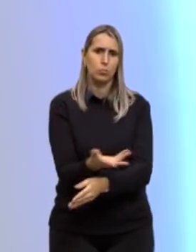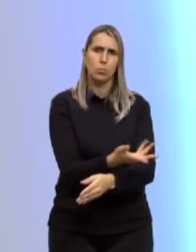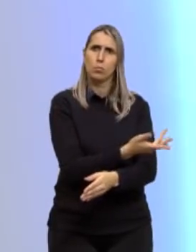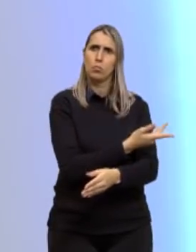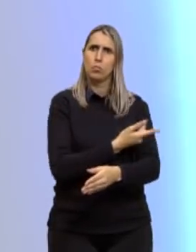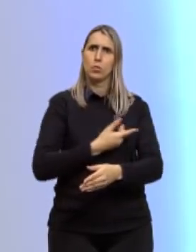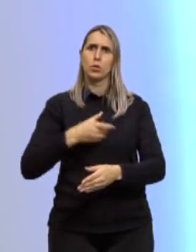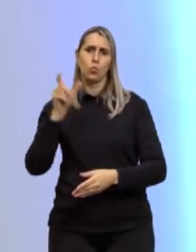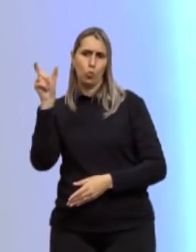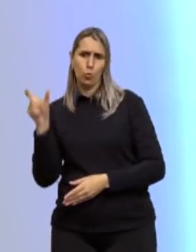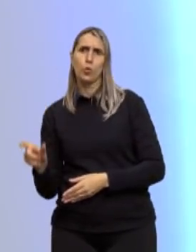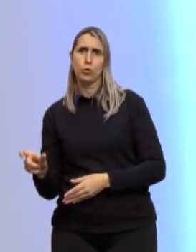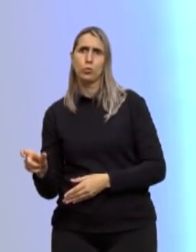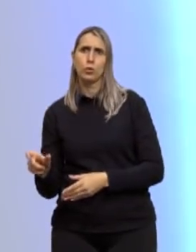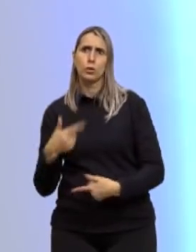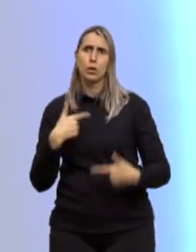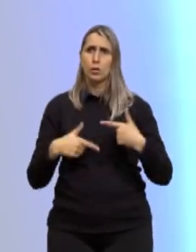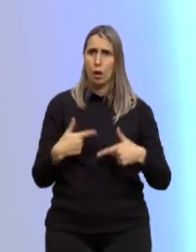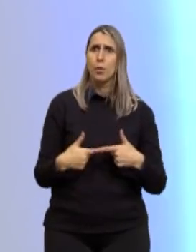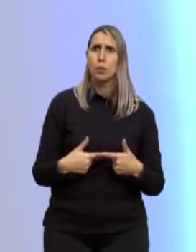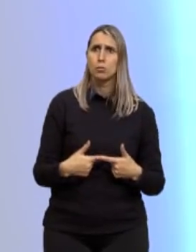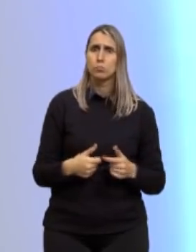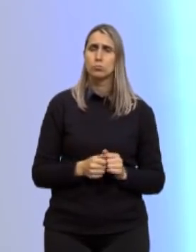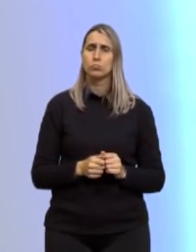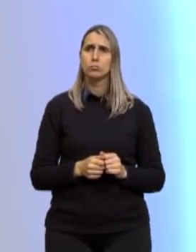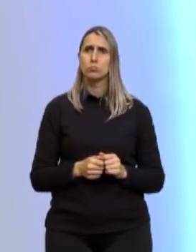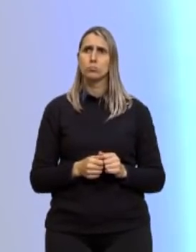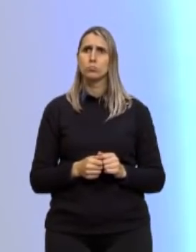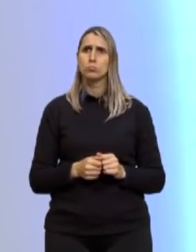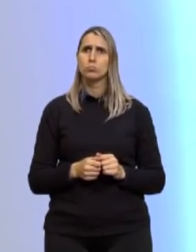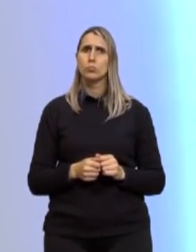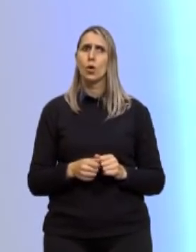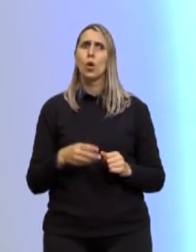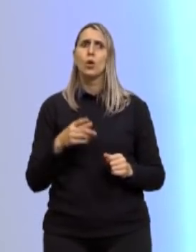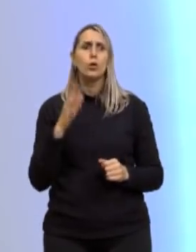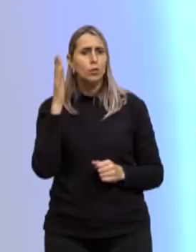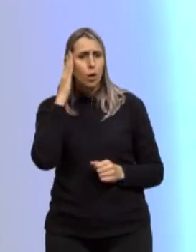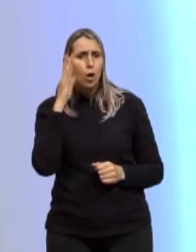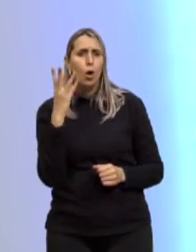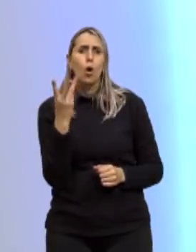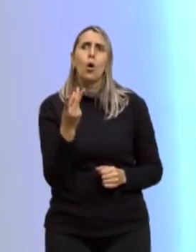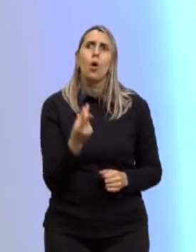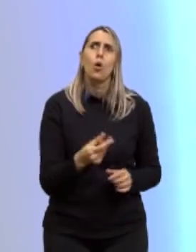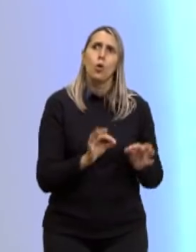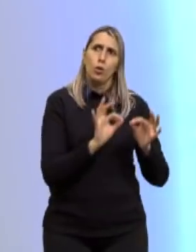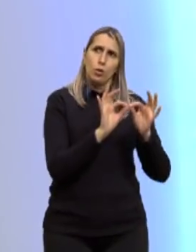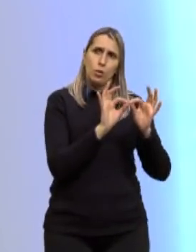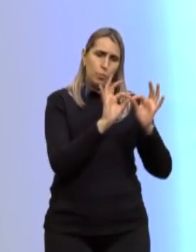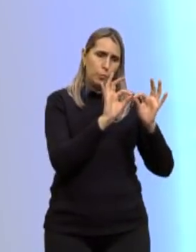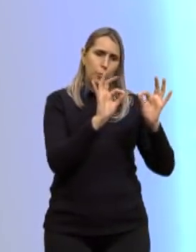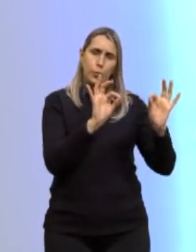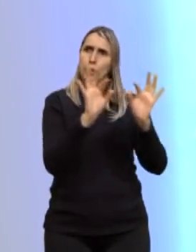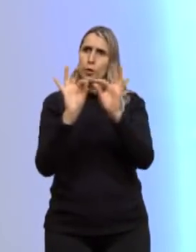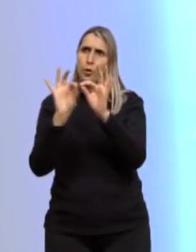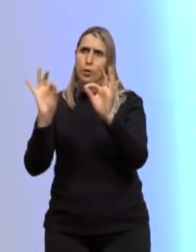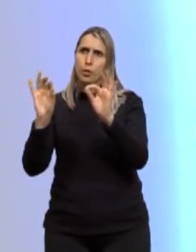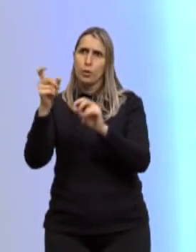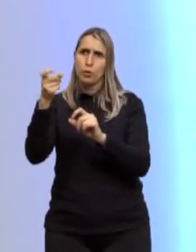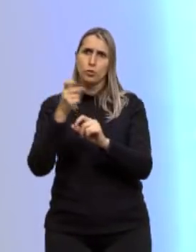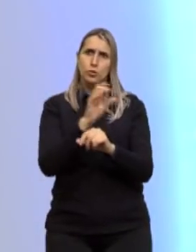arthur está trabalhando certo e eu quero saber quanto que foi essas medidas x e y